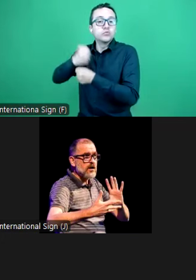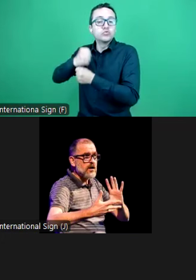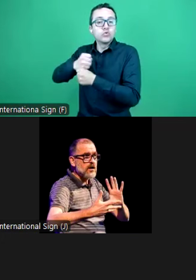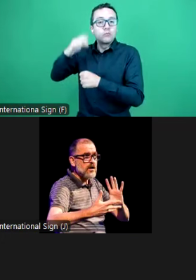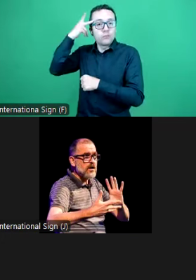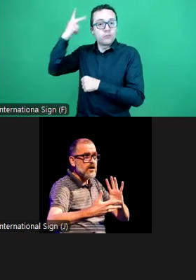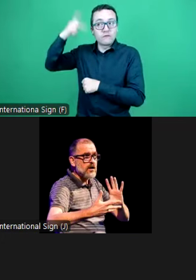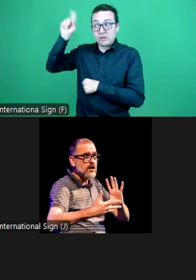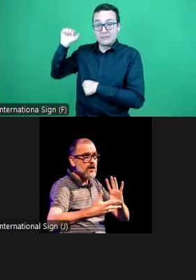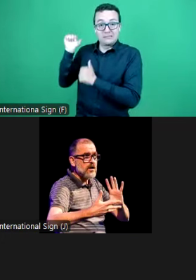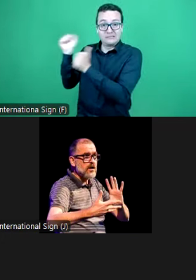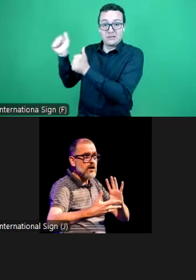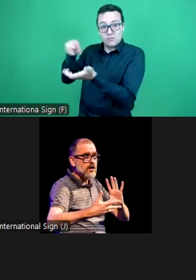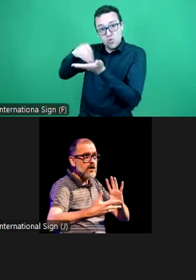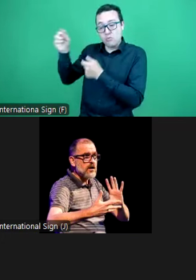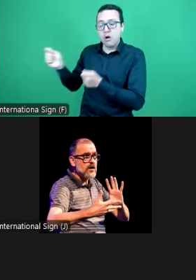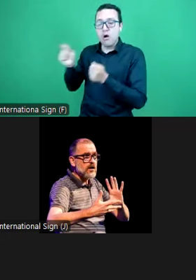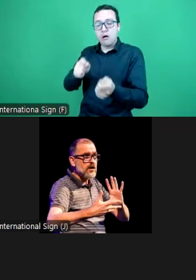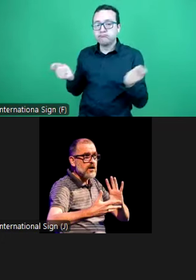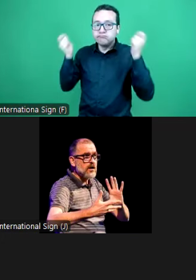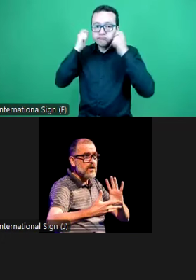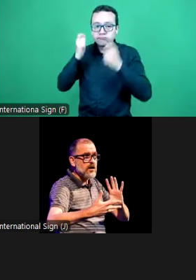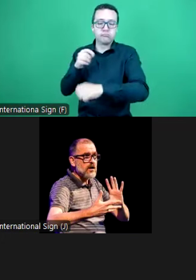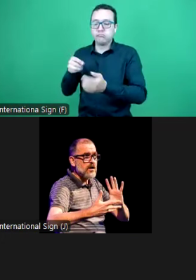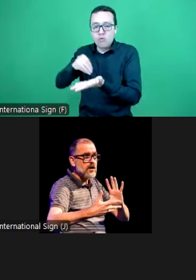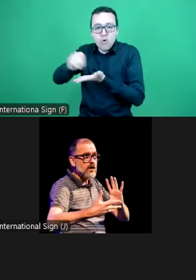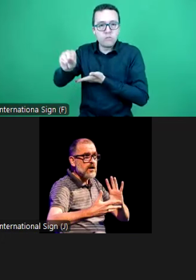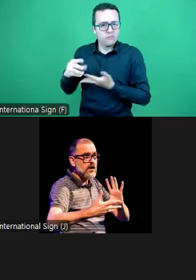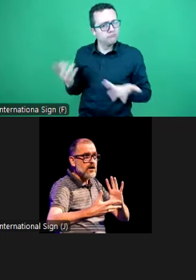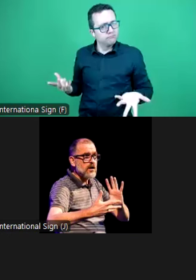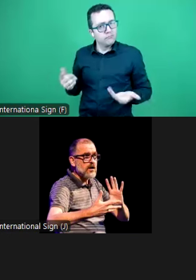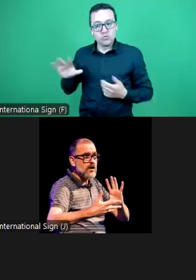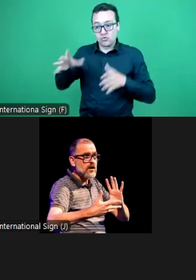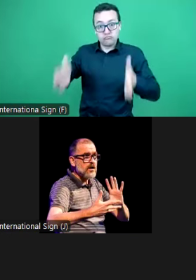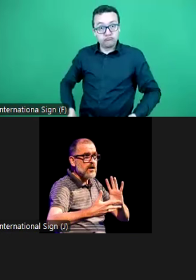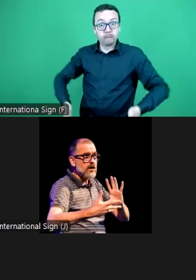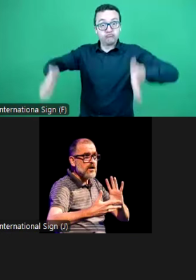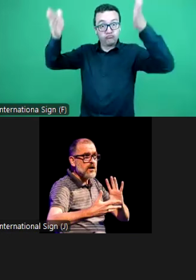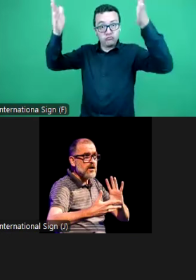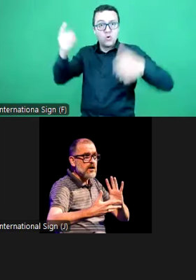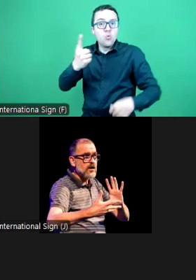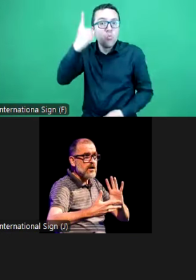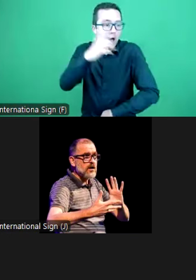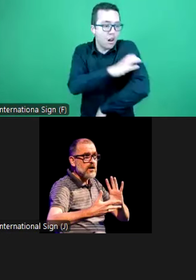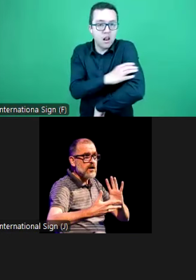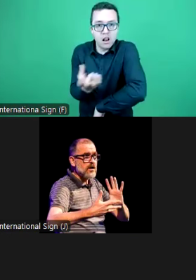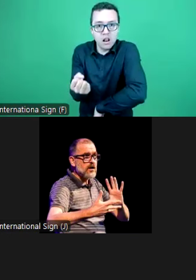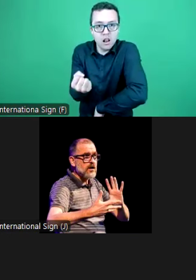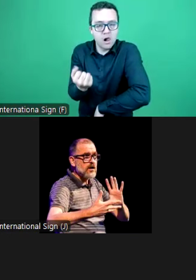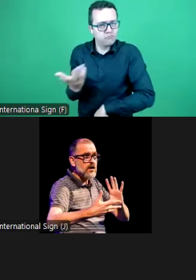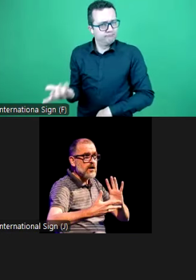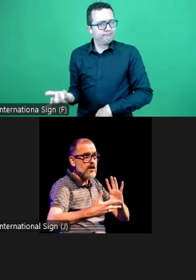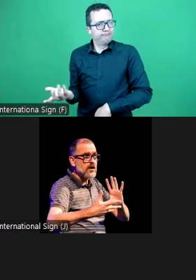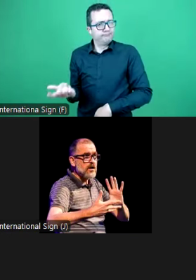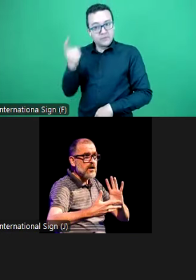foram emprestados pelos profissionais de saúde. Somente existe um equipamento no sistema de